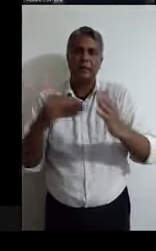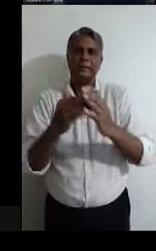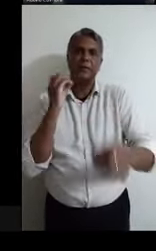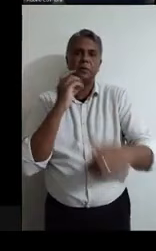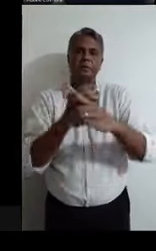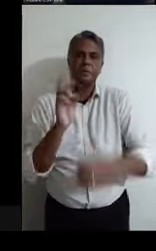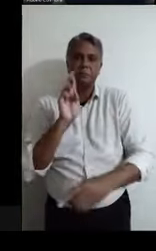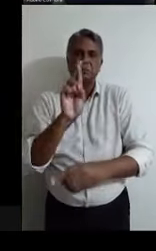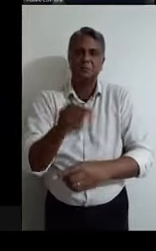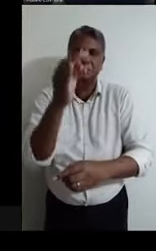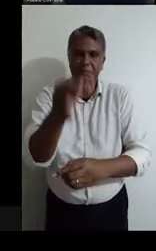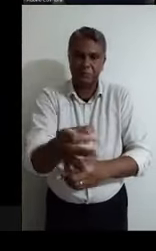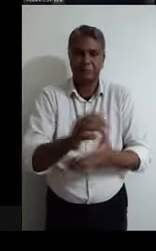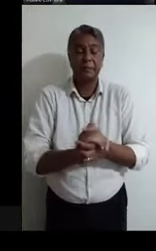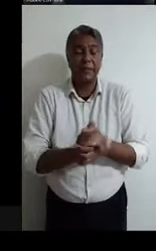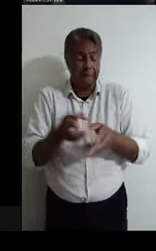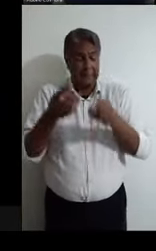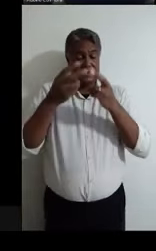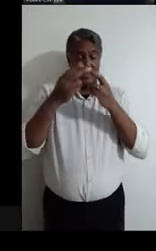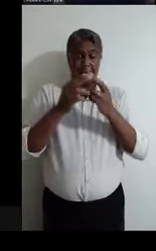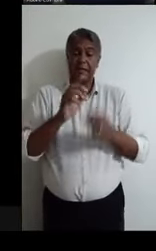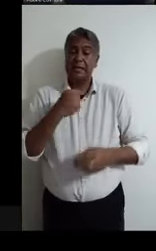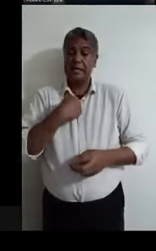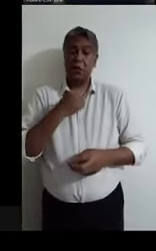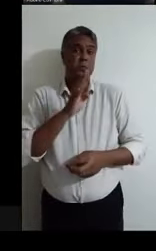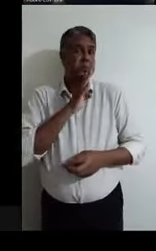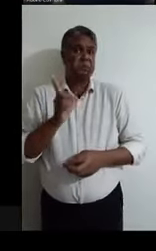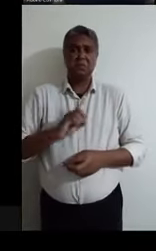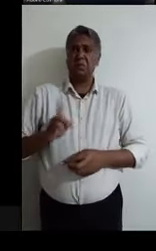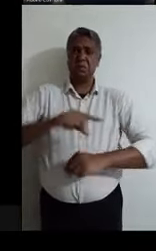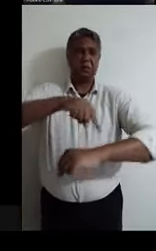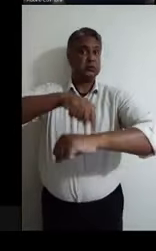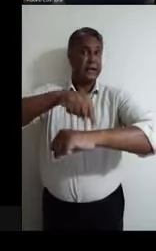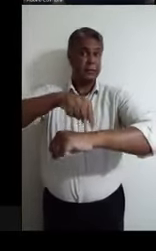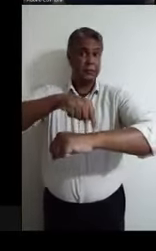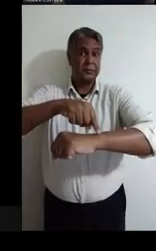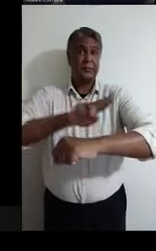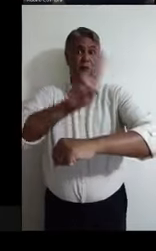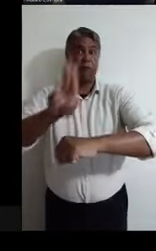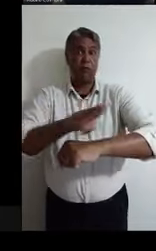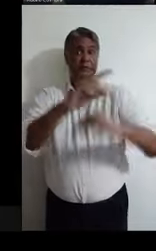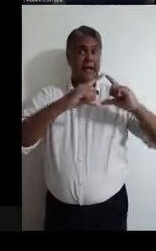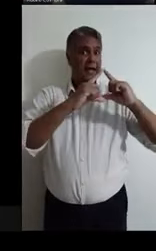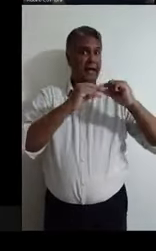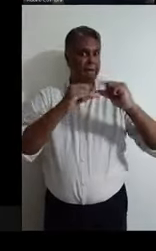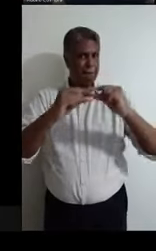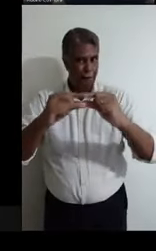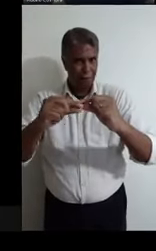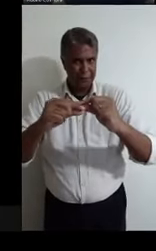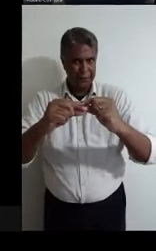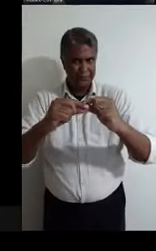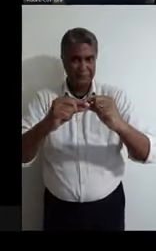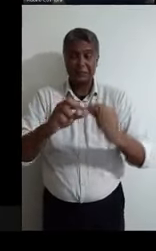posição 20 metros. Repare que o tempo aqui é desconhecido, mas eu tenho a velocidade inicial, a aceleração e o deslocamento. Substituindo esses valores